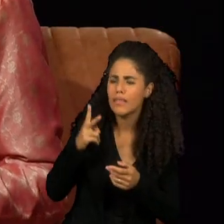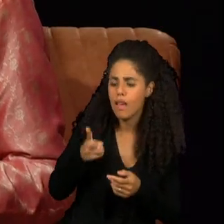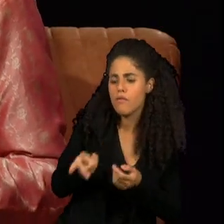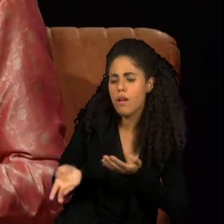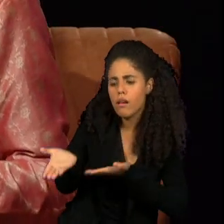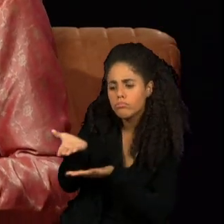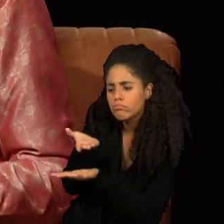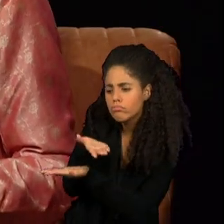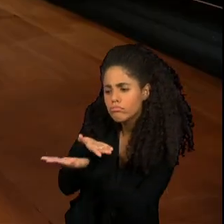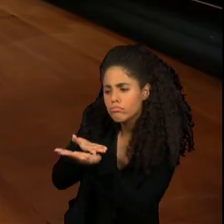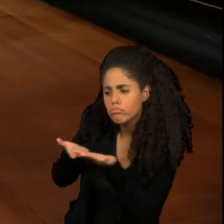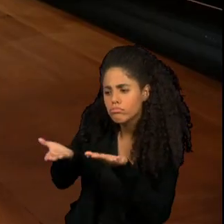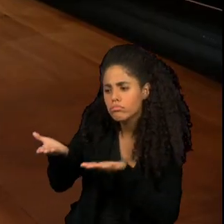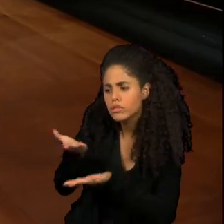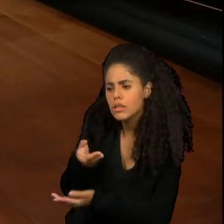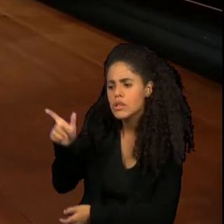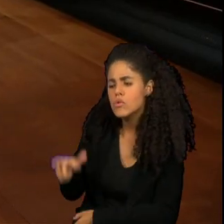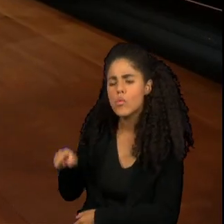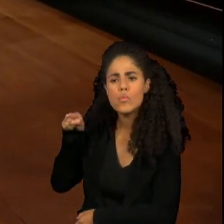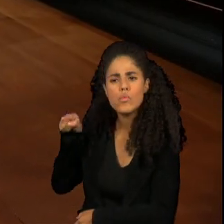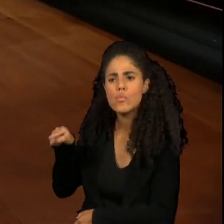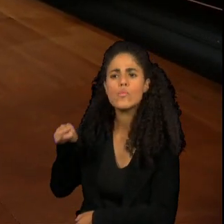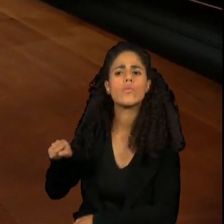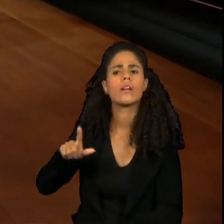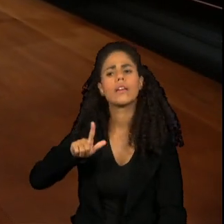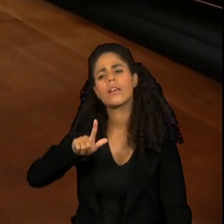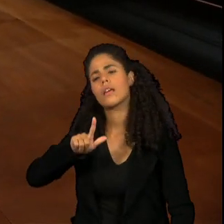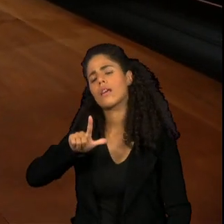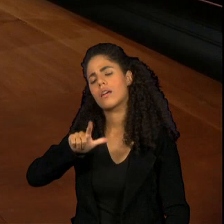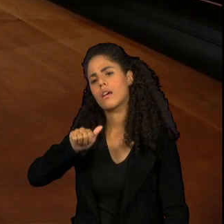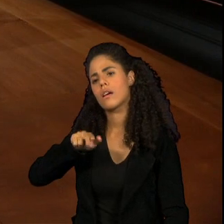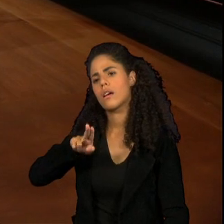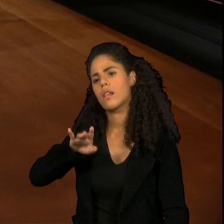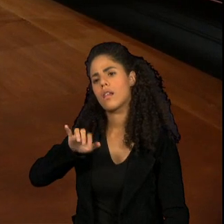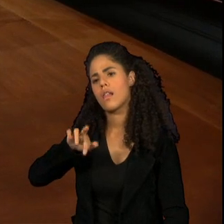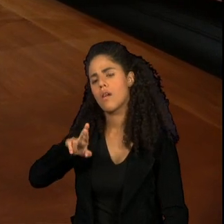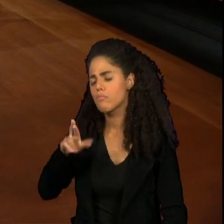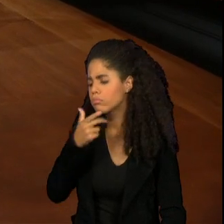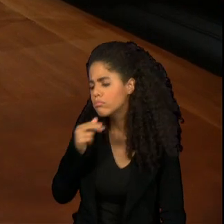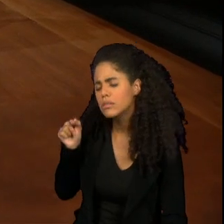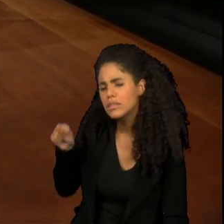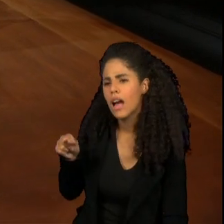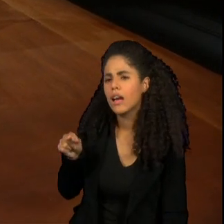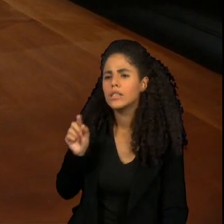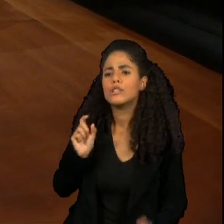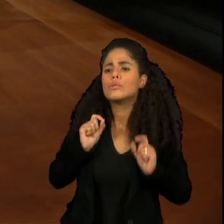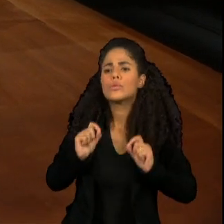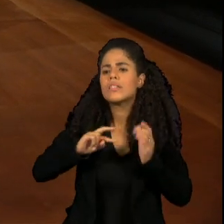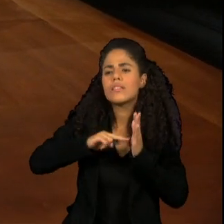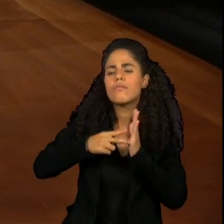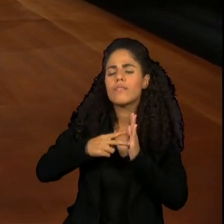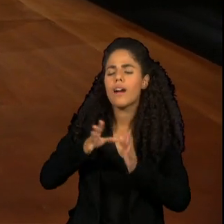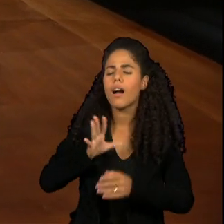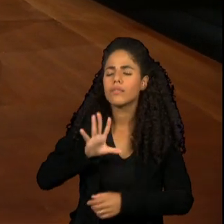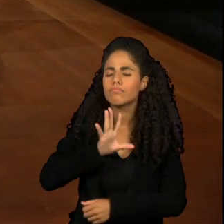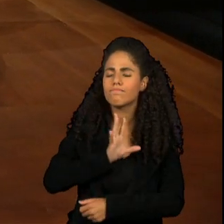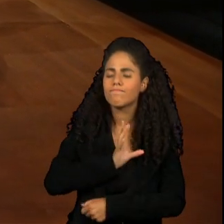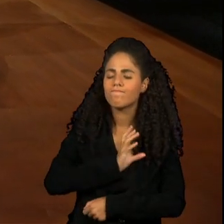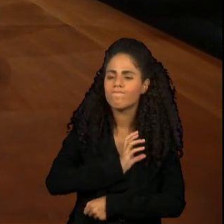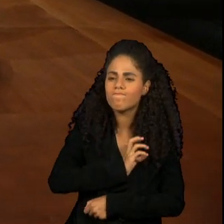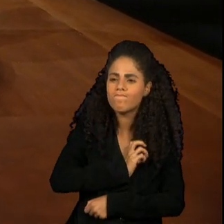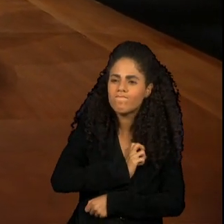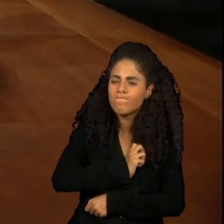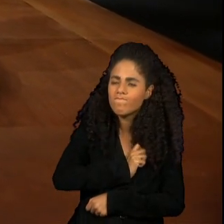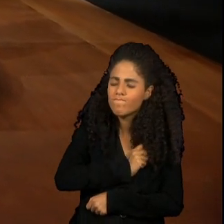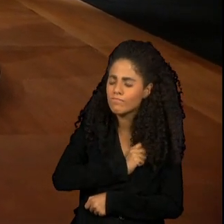relação com Glauber, está entendendo? Que, afinal, foi amor, não é? Foi amor. E